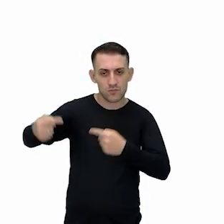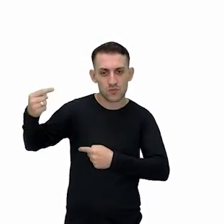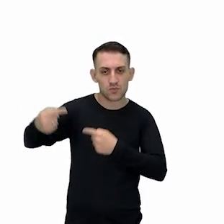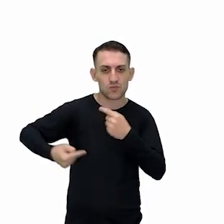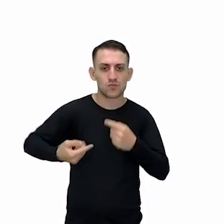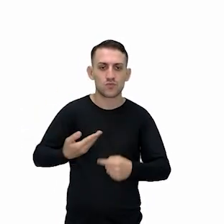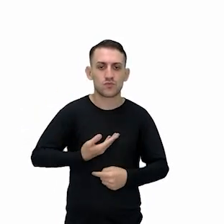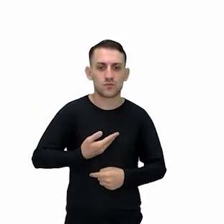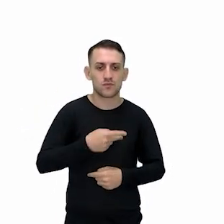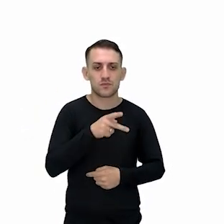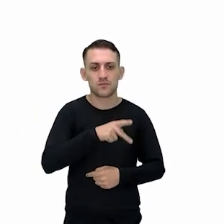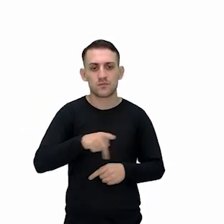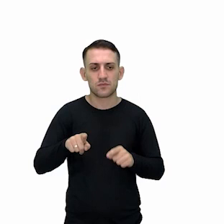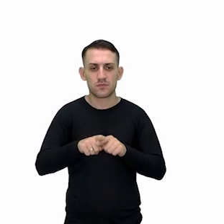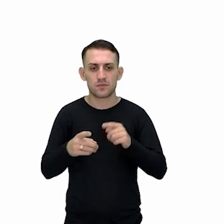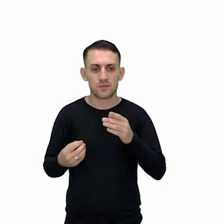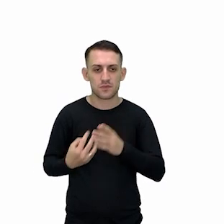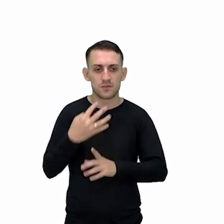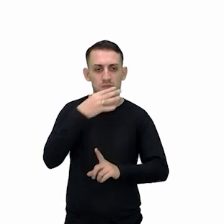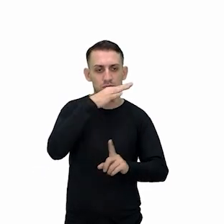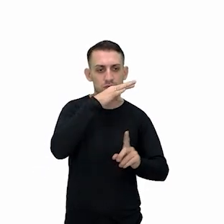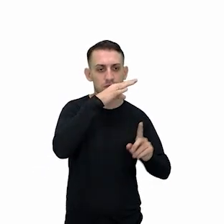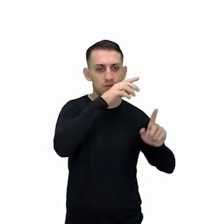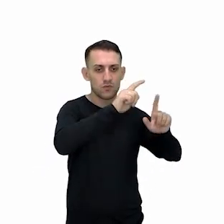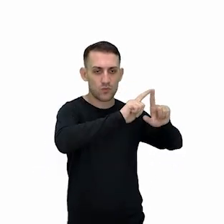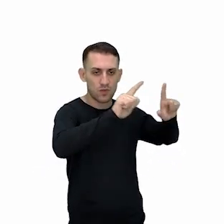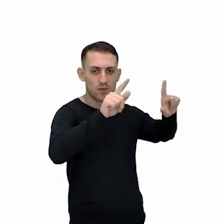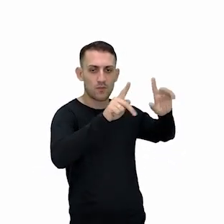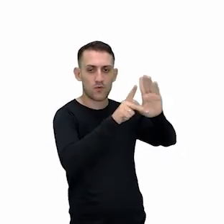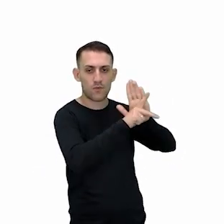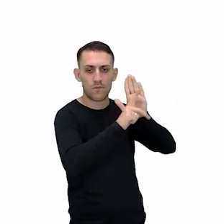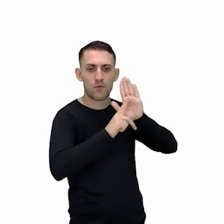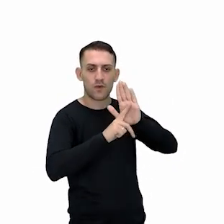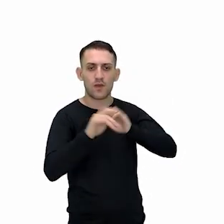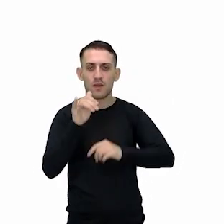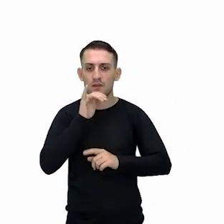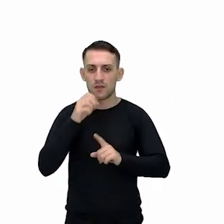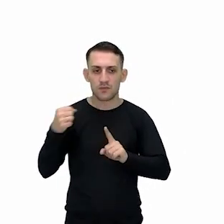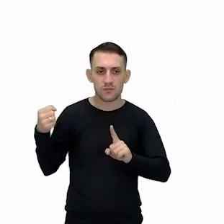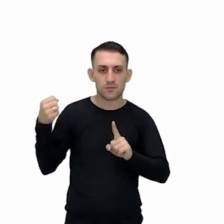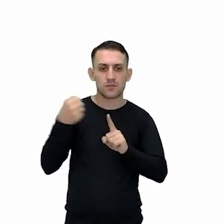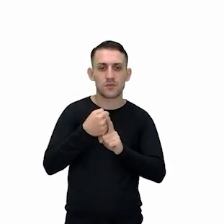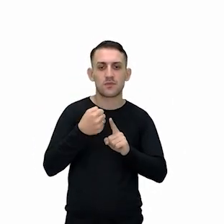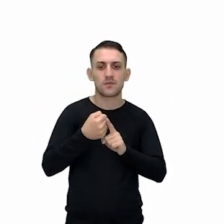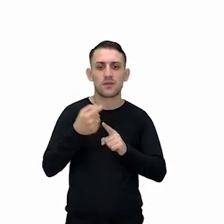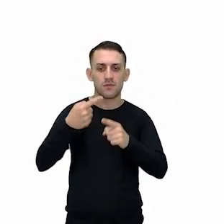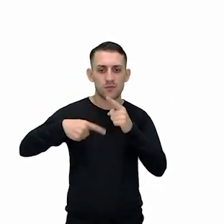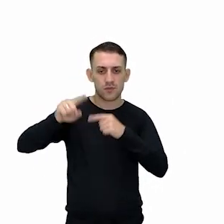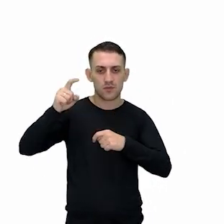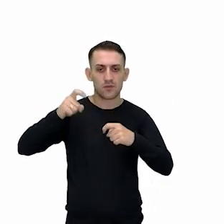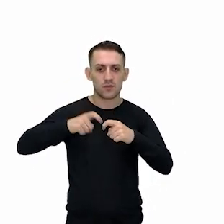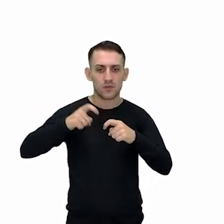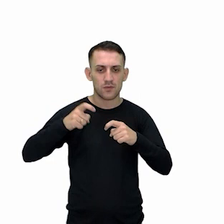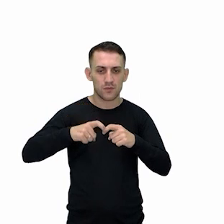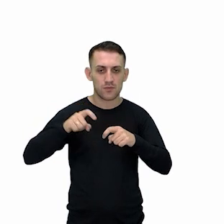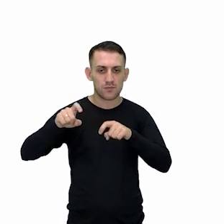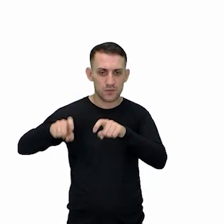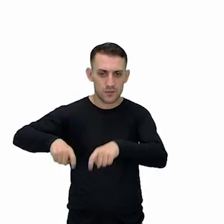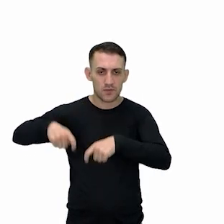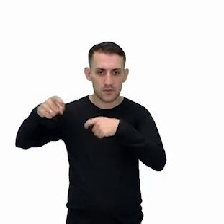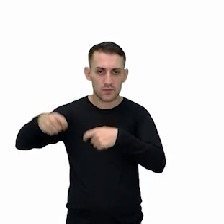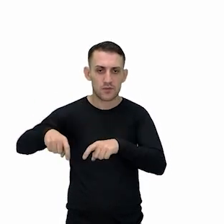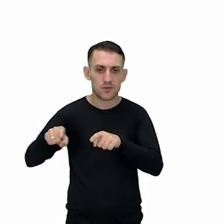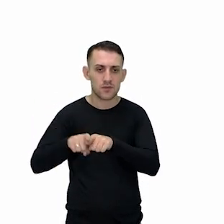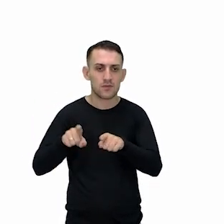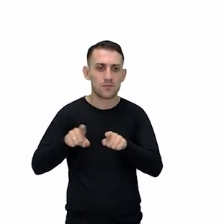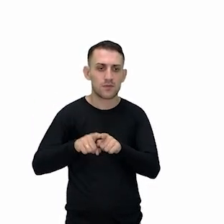e professores e elaborem um quadro destacando exemplos de impactos da evolução da medicina, da agricultura, da